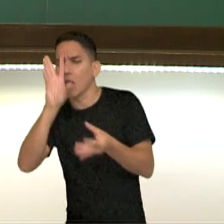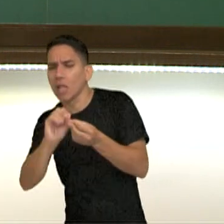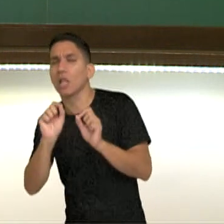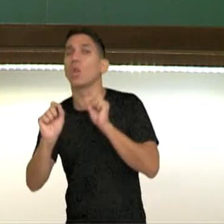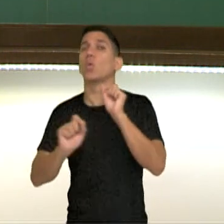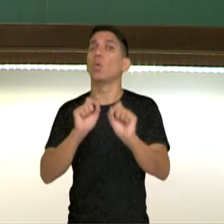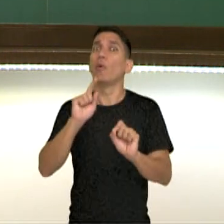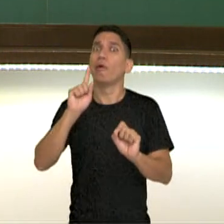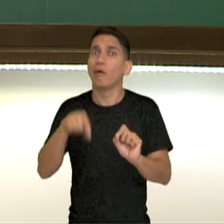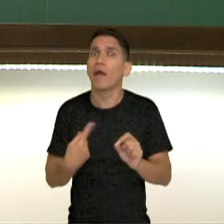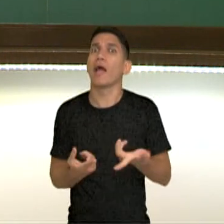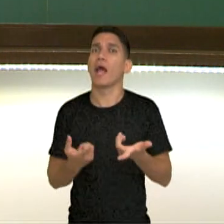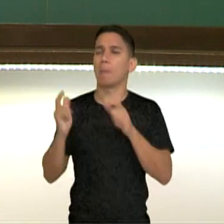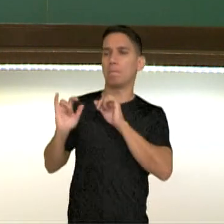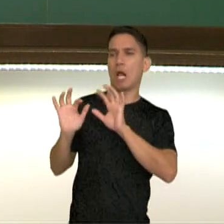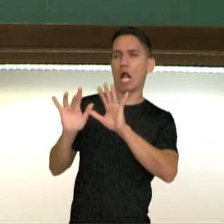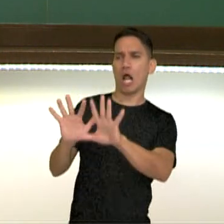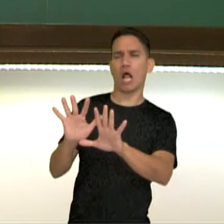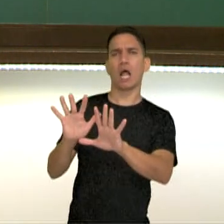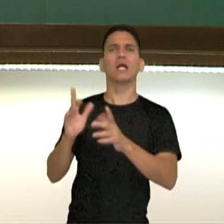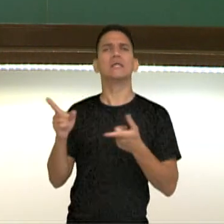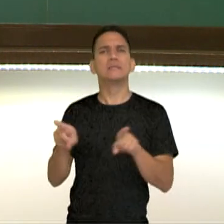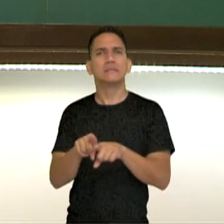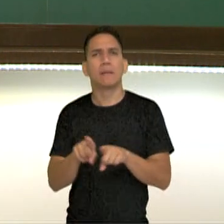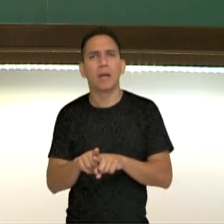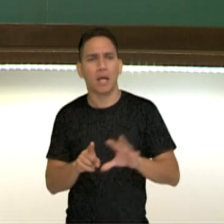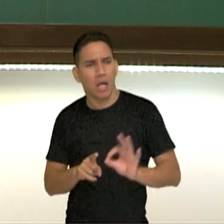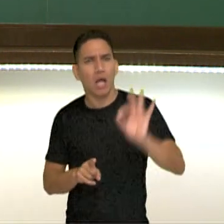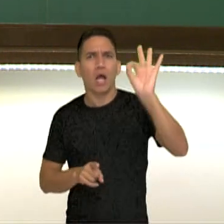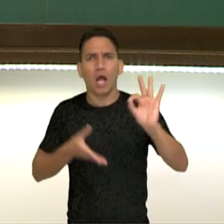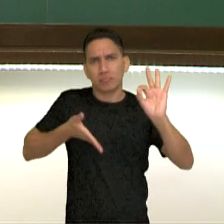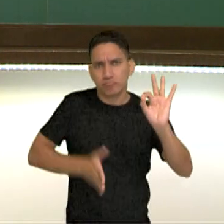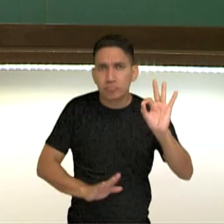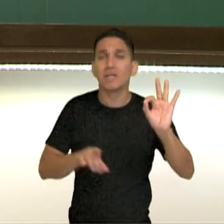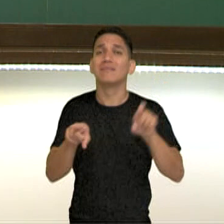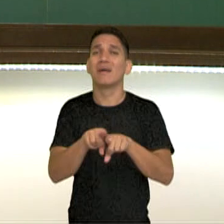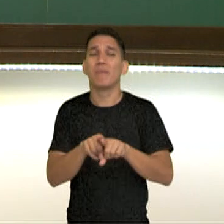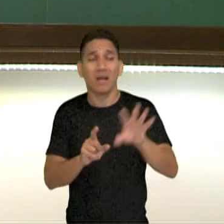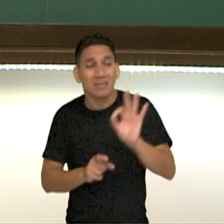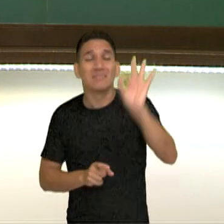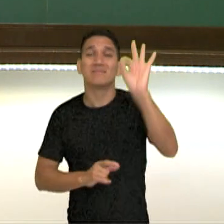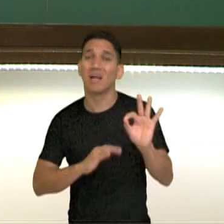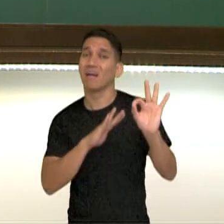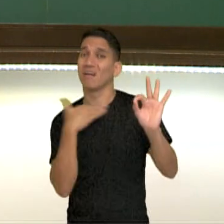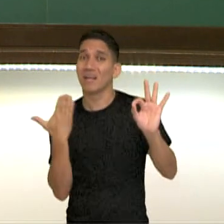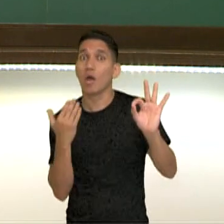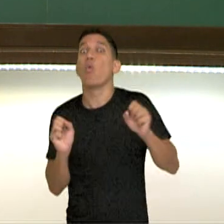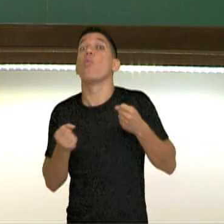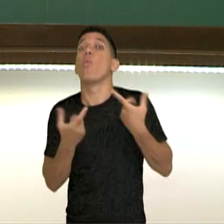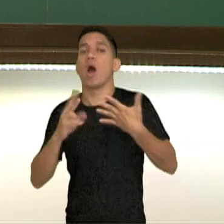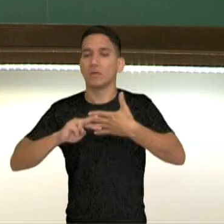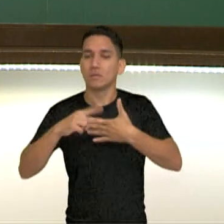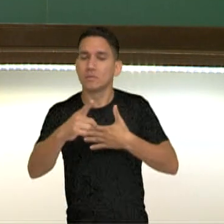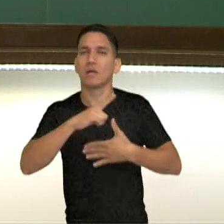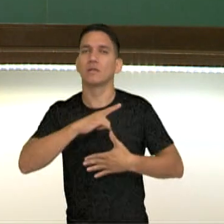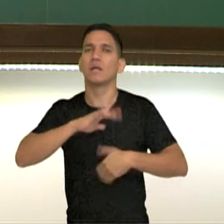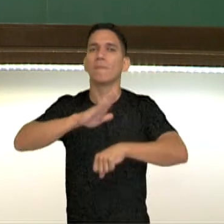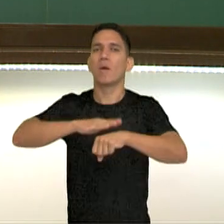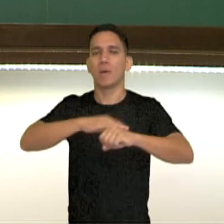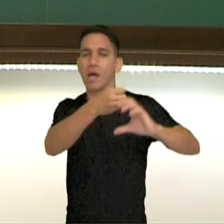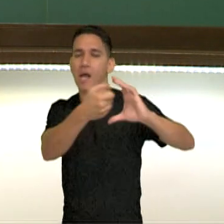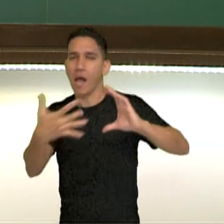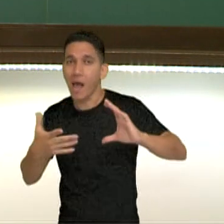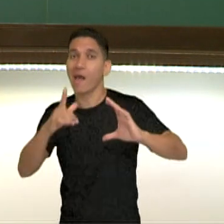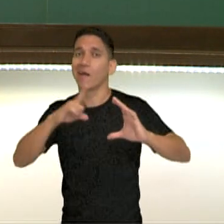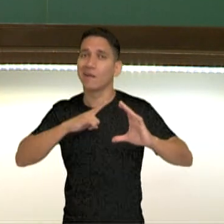sobre o que é densidade demográfica, taxa de natalidade e mortalidade e o quanto isso reflete em determinadas